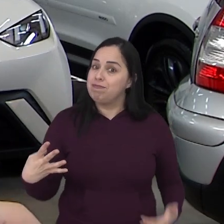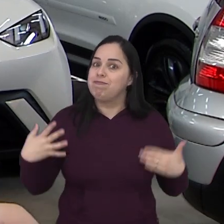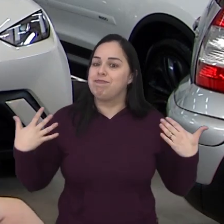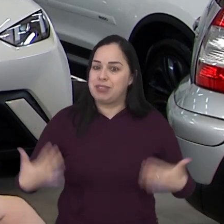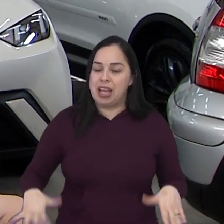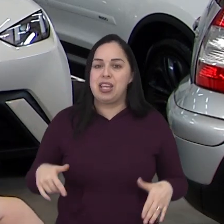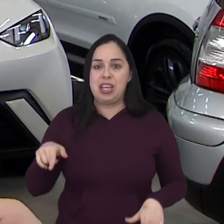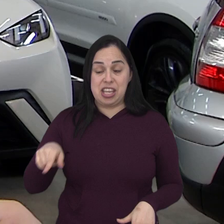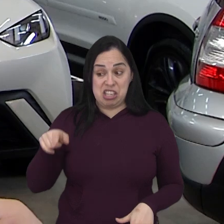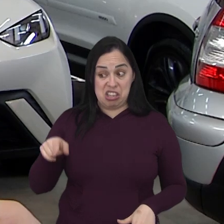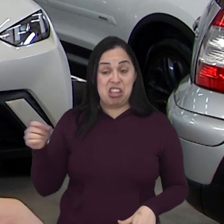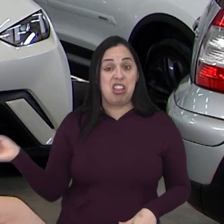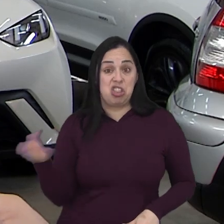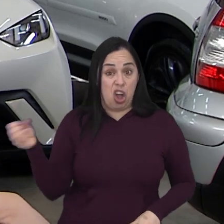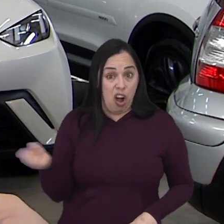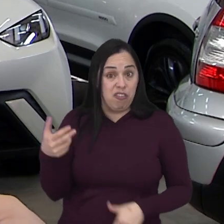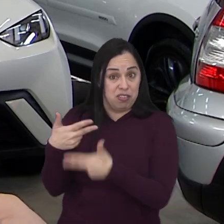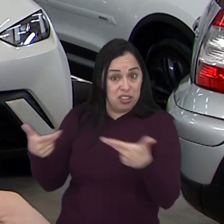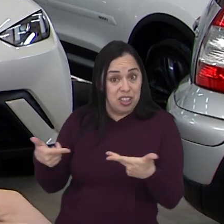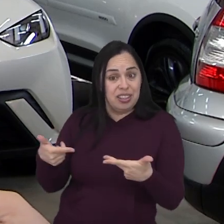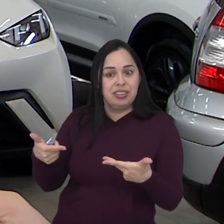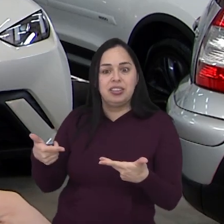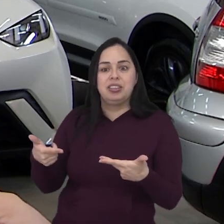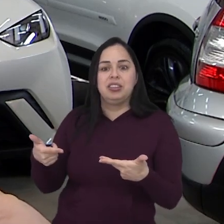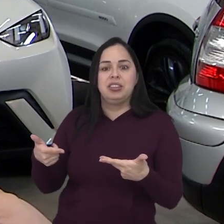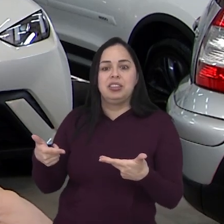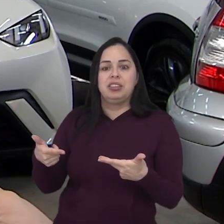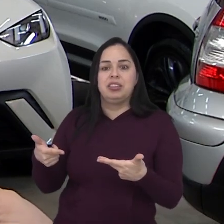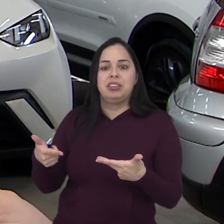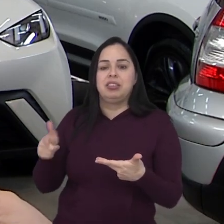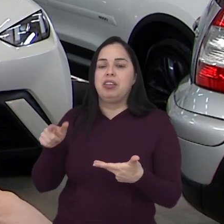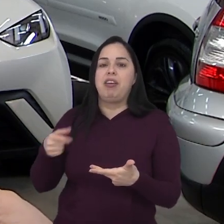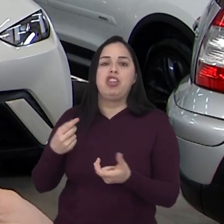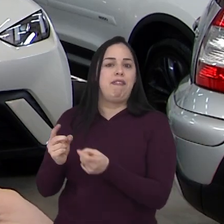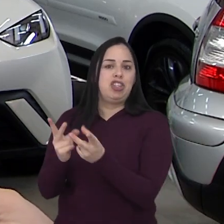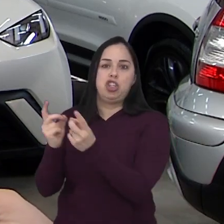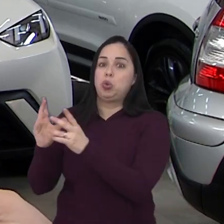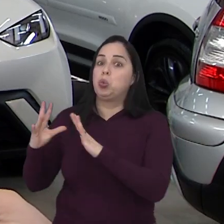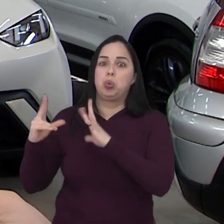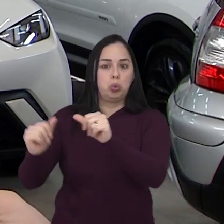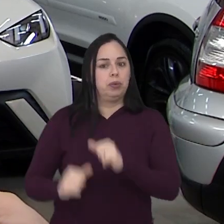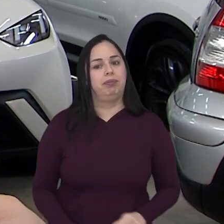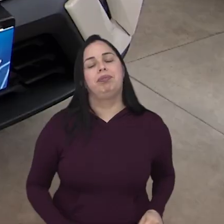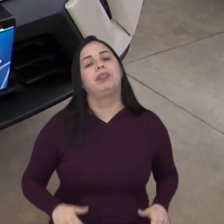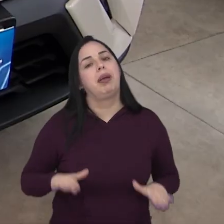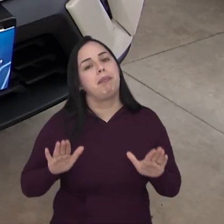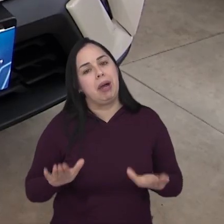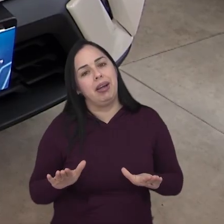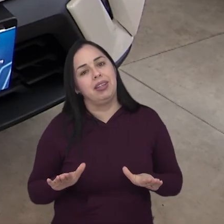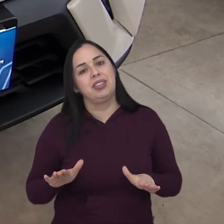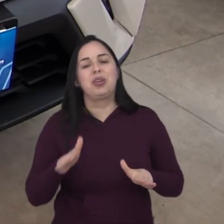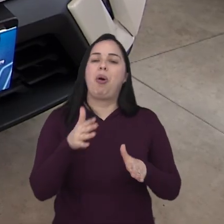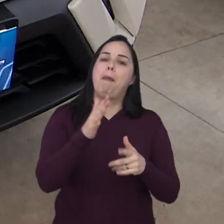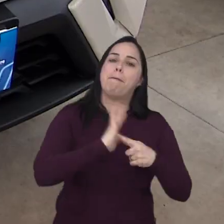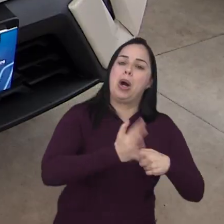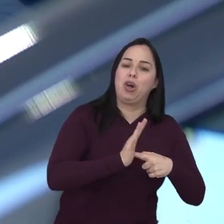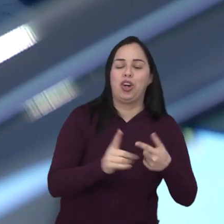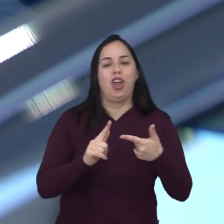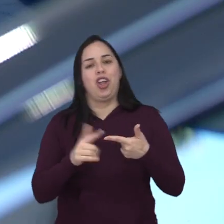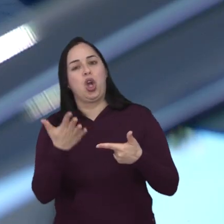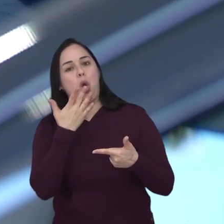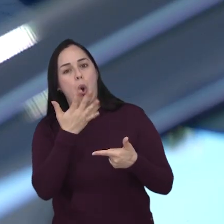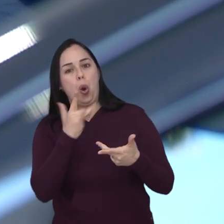Então, e essa linha que está chegando de seminovos elétricos para a gente, eu já não tenho nenhum no estoque, porque vende todos. Mas independente de